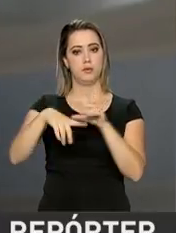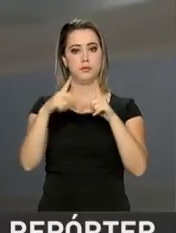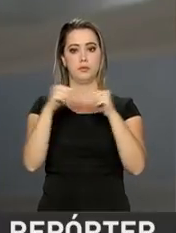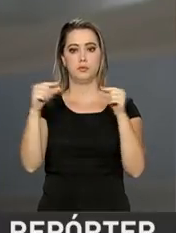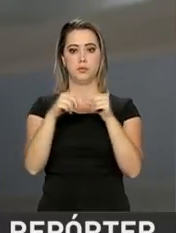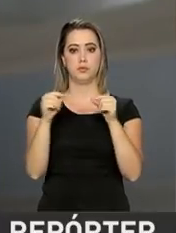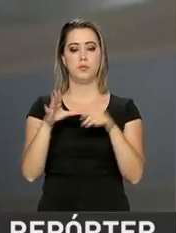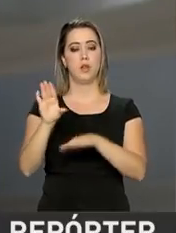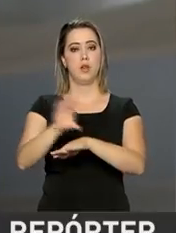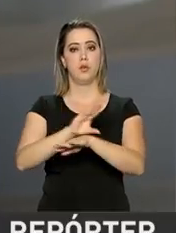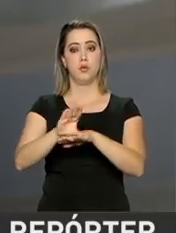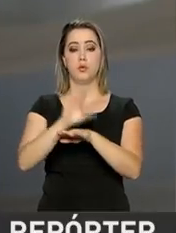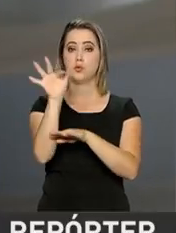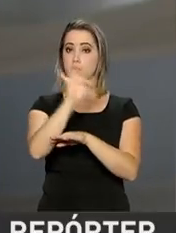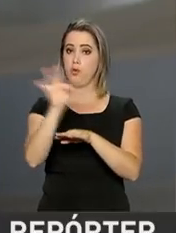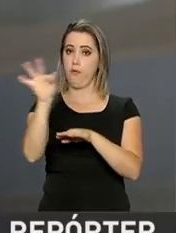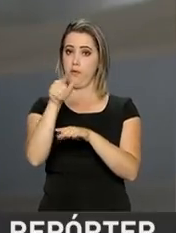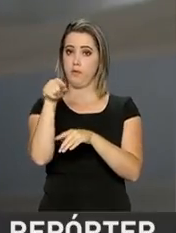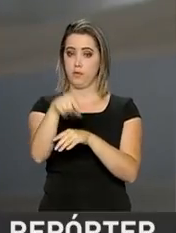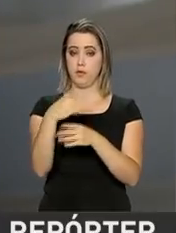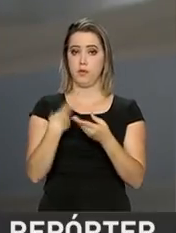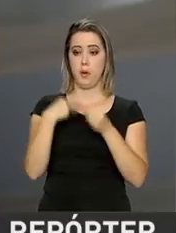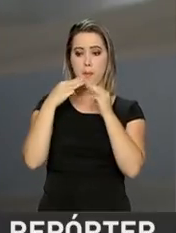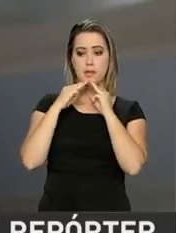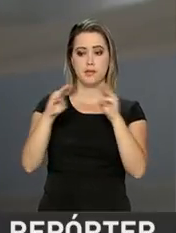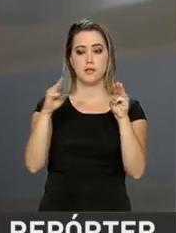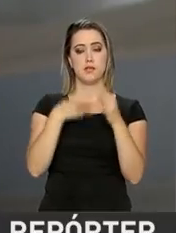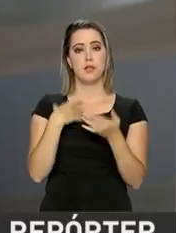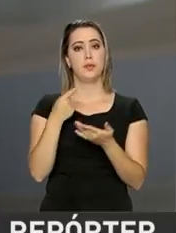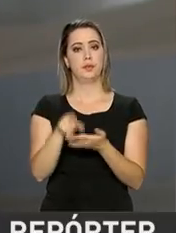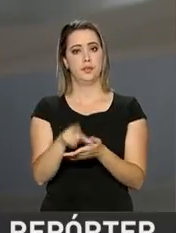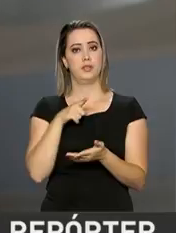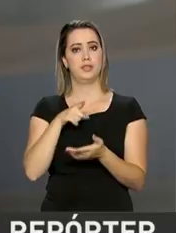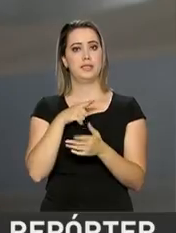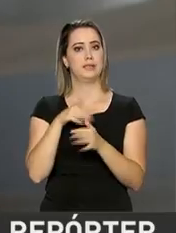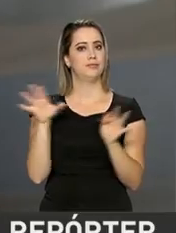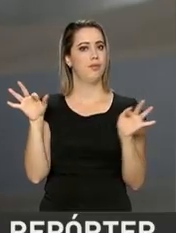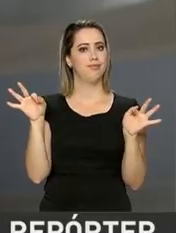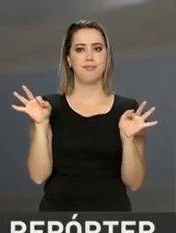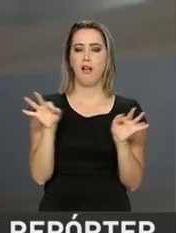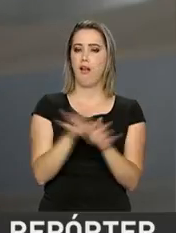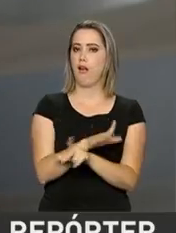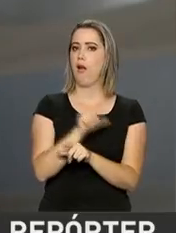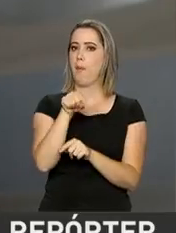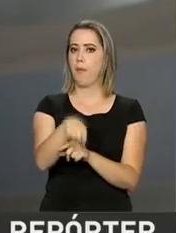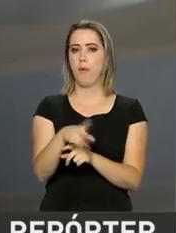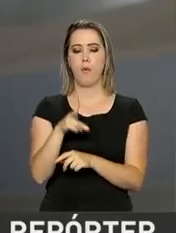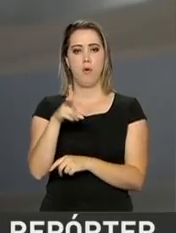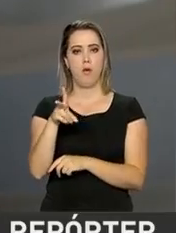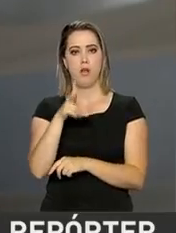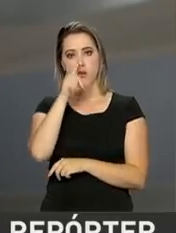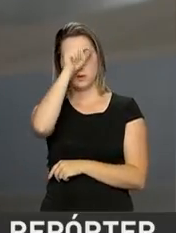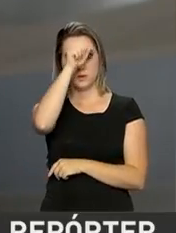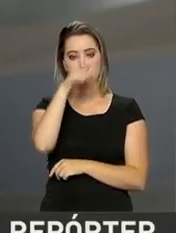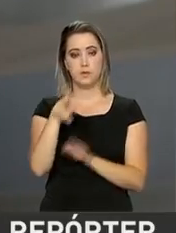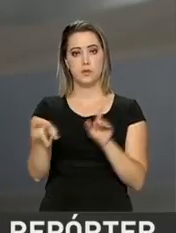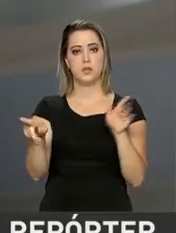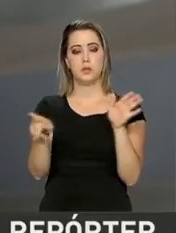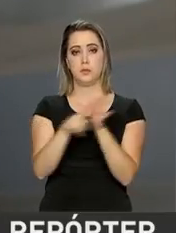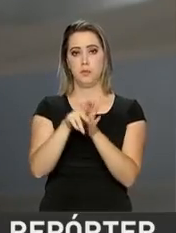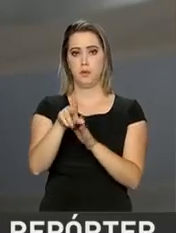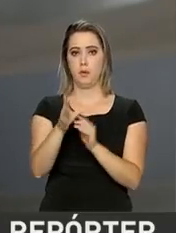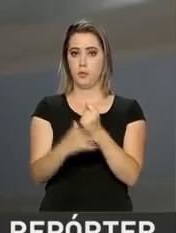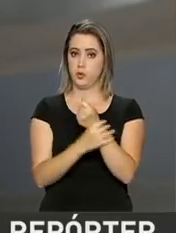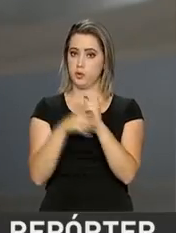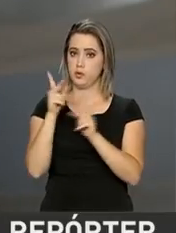constituição federal prevê esse tipo de missão nos casos em que há esgotamento de todas os seus tradicionais de segurança pública